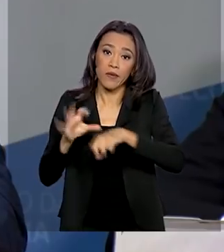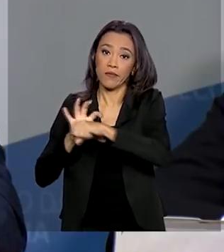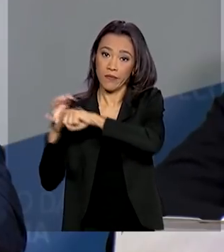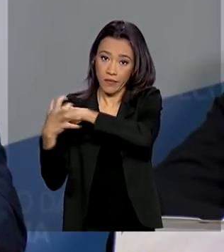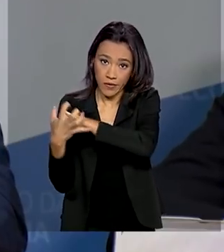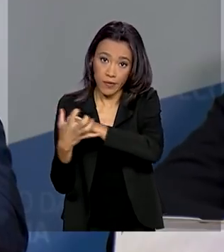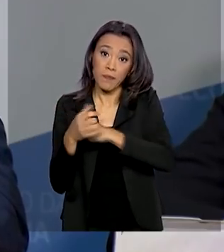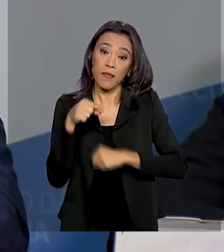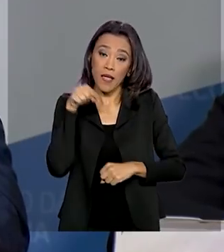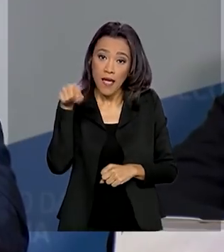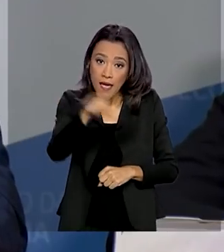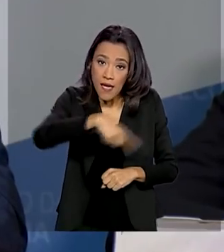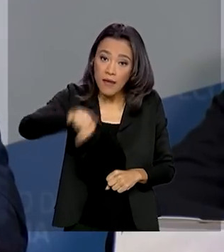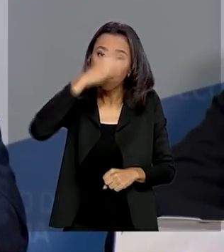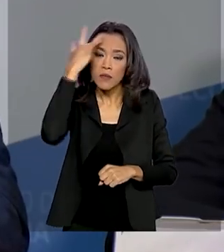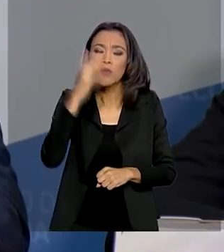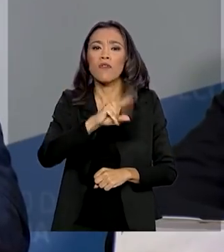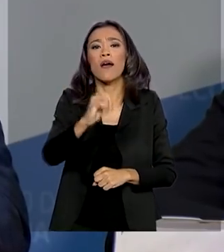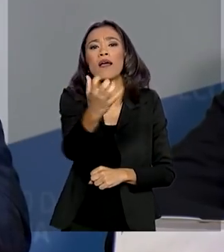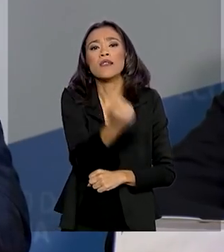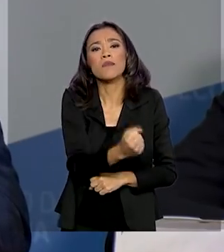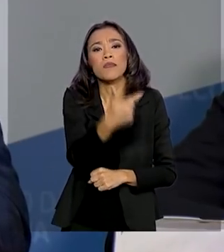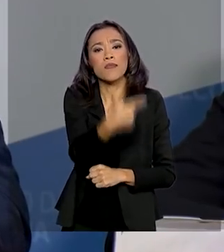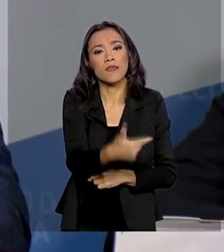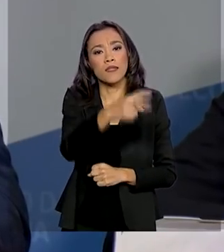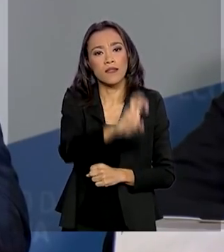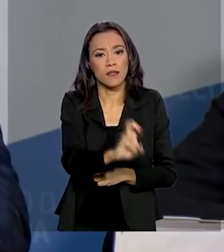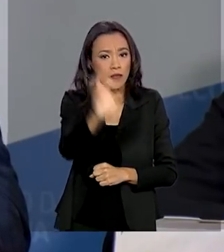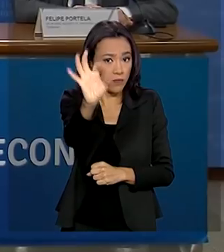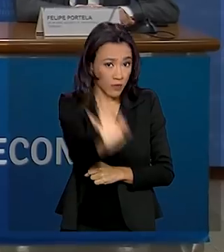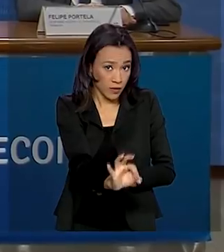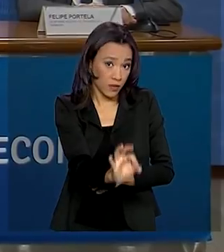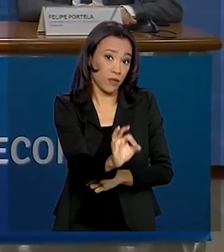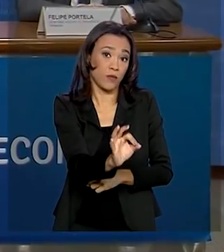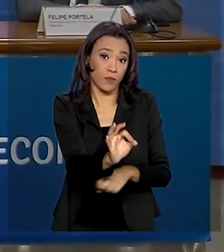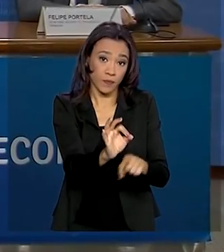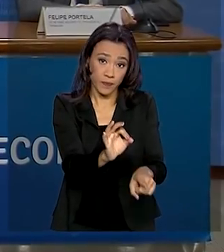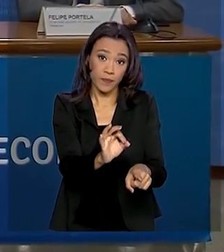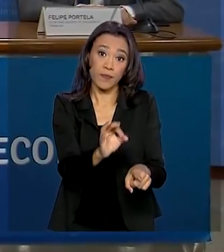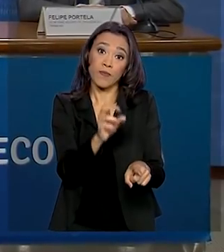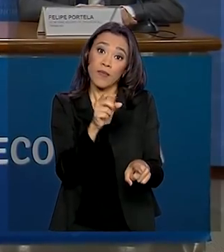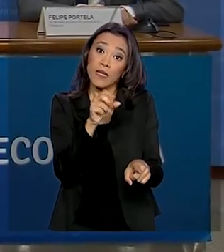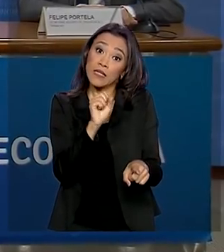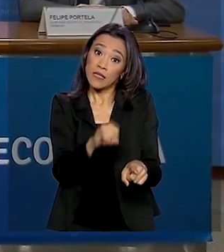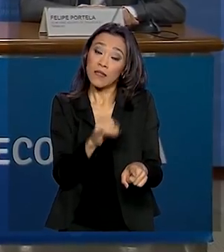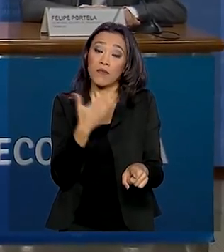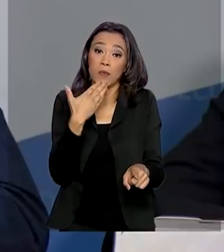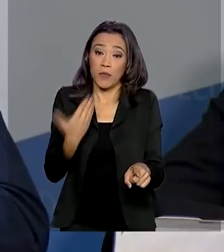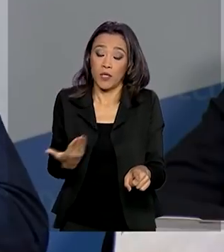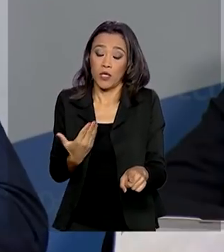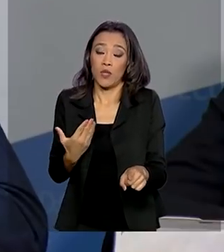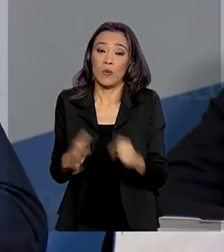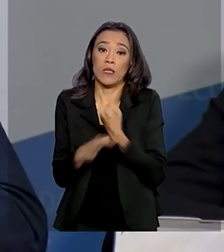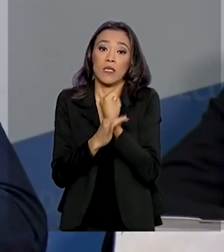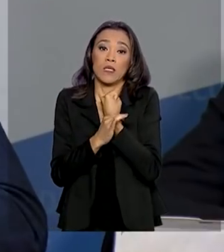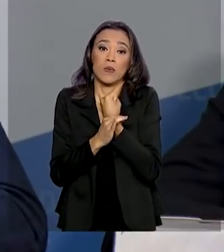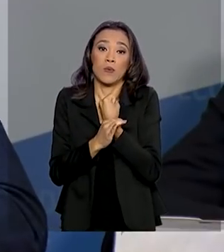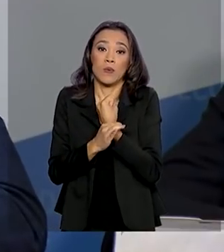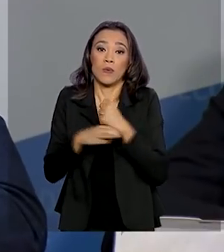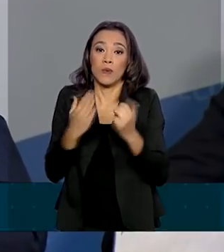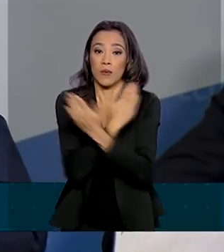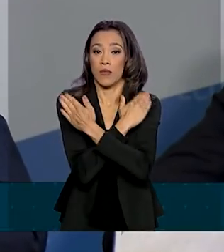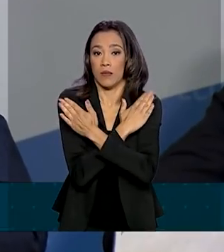receber 25% do que teriam direito a receber caso requeressem o seguro-desemprego. Nós estamos falando